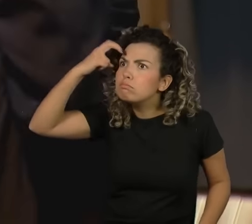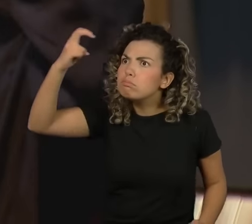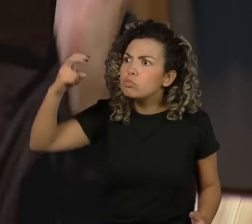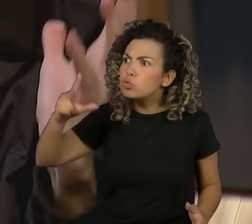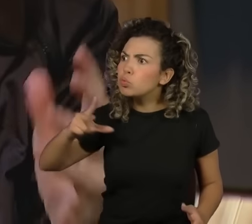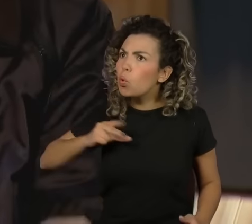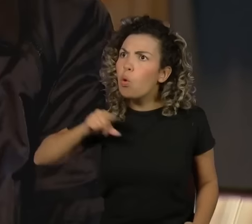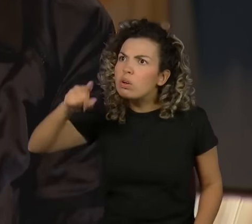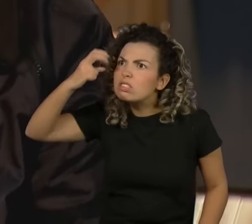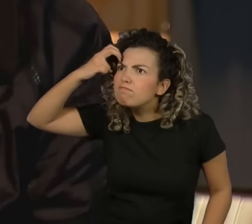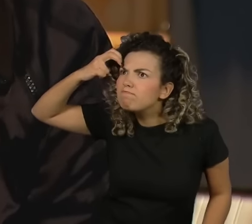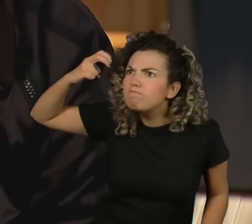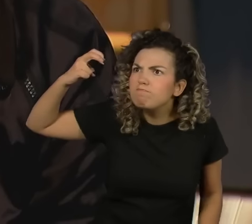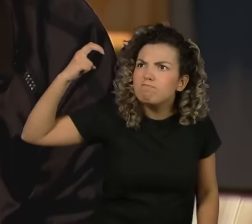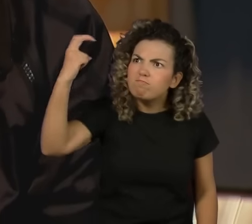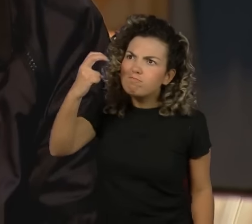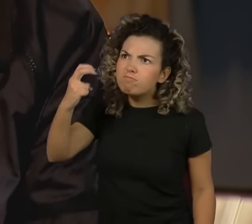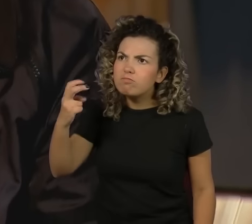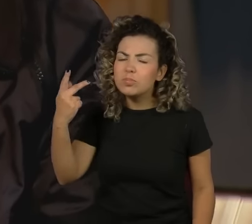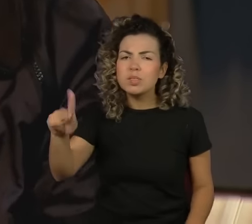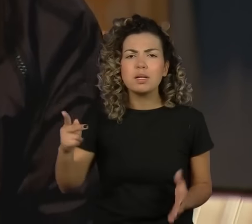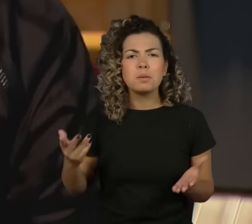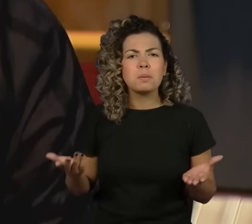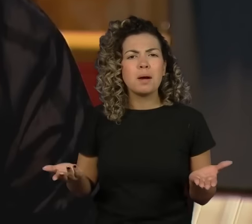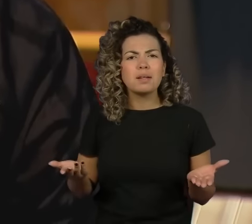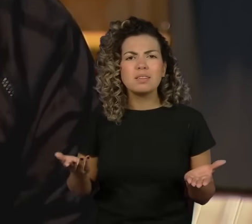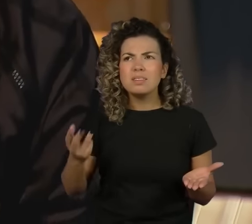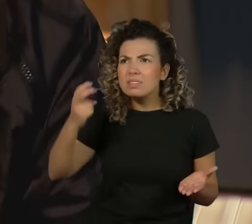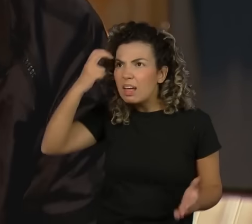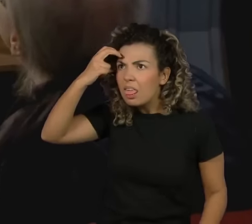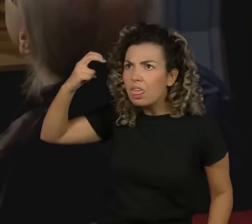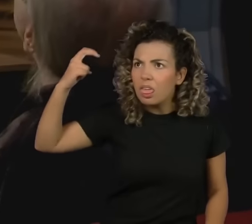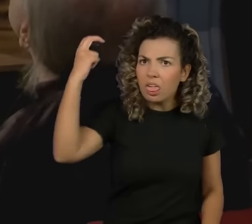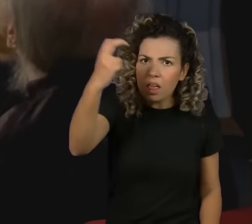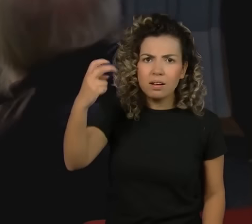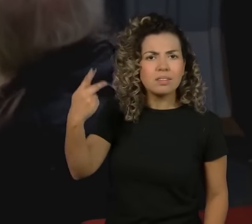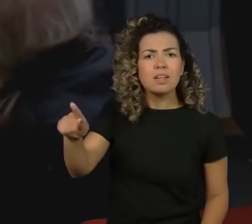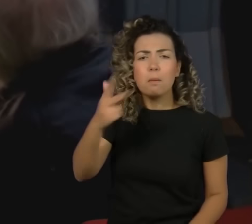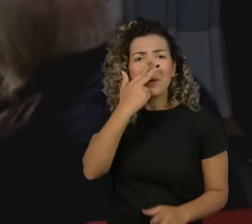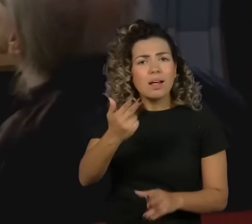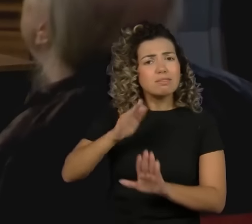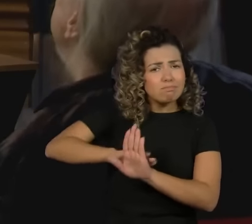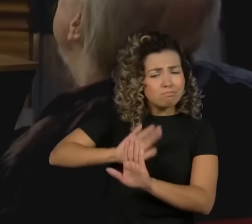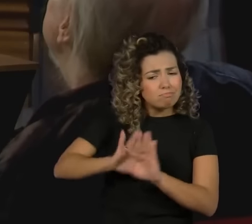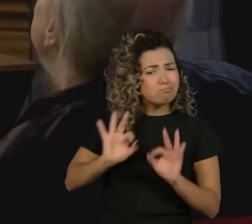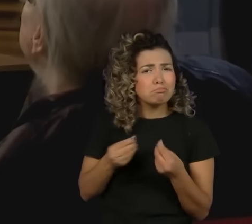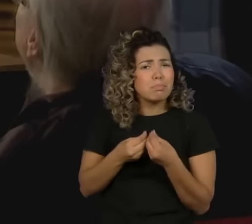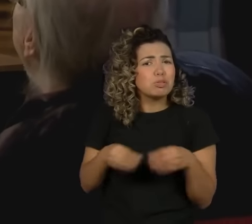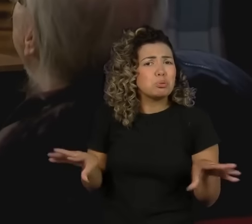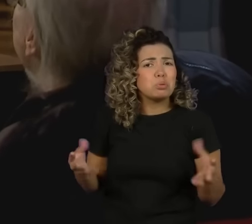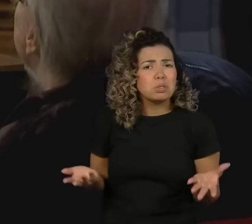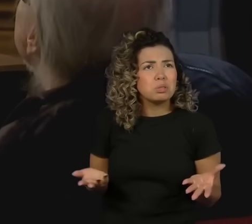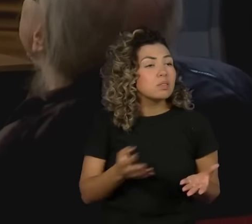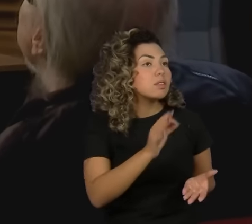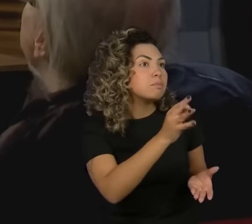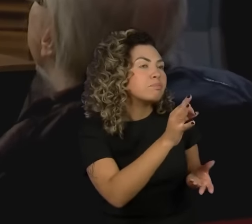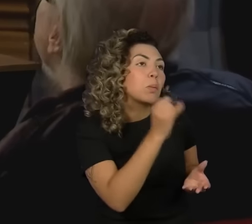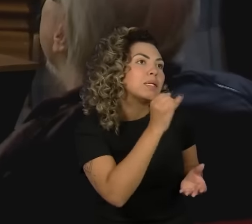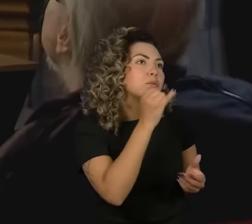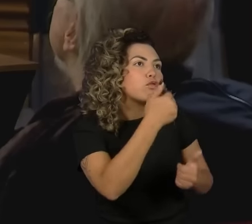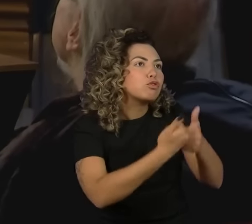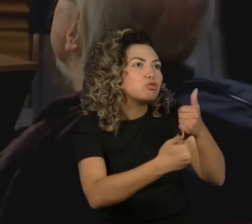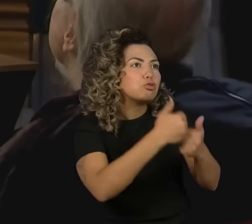sou um gênio. Mal sabe ele que isso é uma tragédia. É uma tragédia. E Isso é agora uma você está tragédia. falando, eu estou pensando no futebol. A gente tem